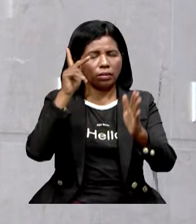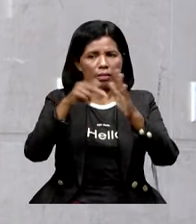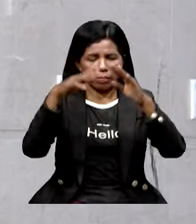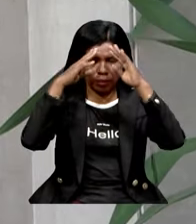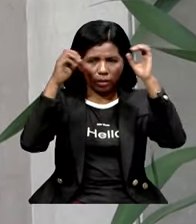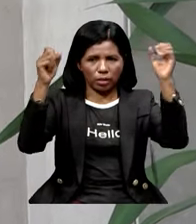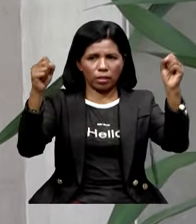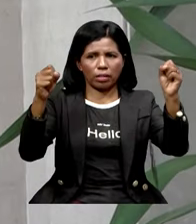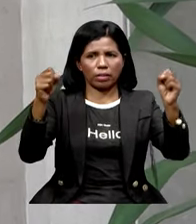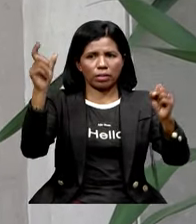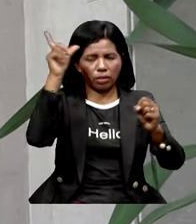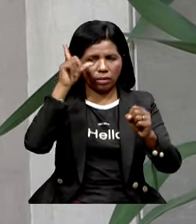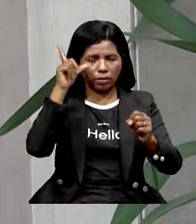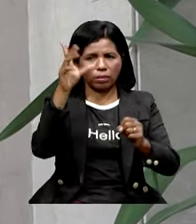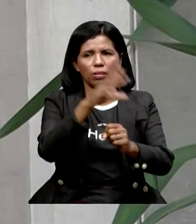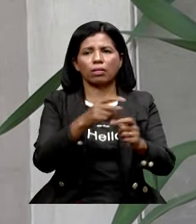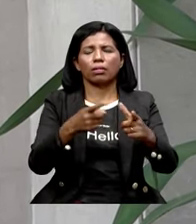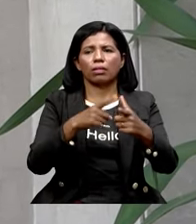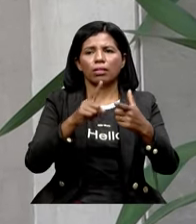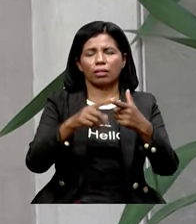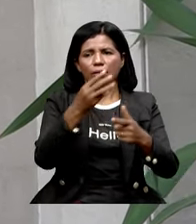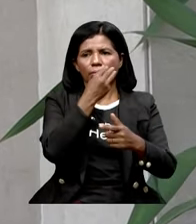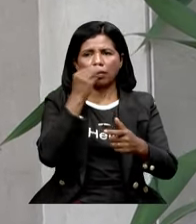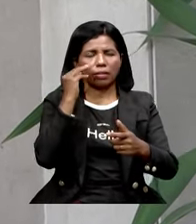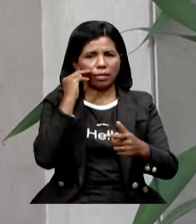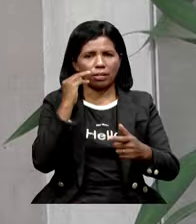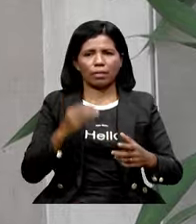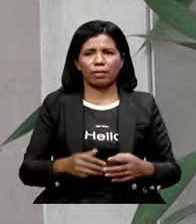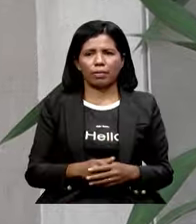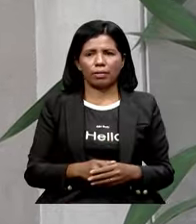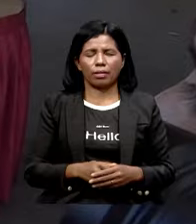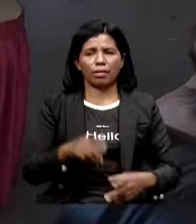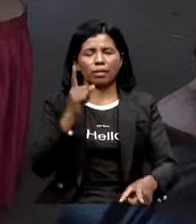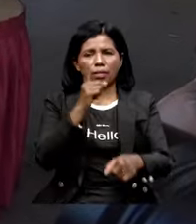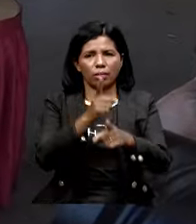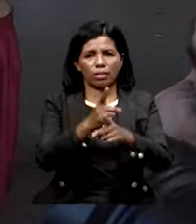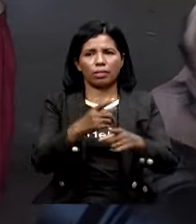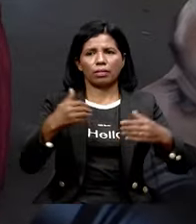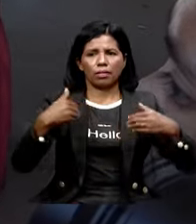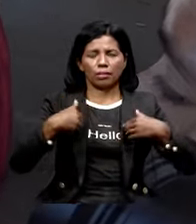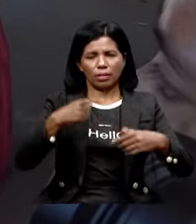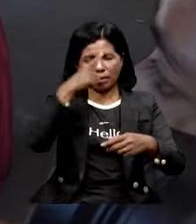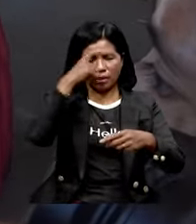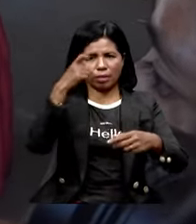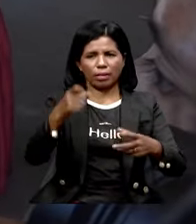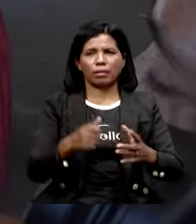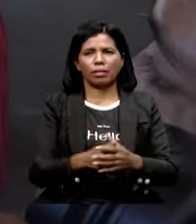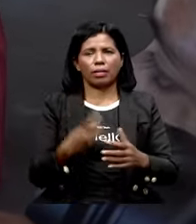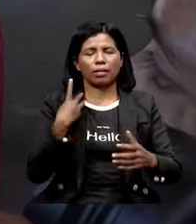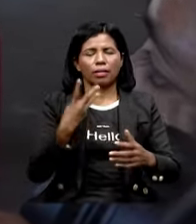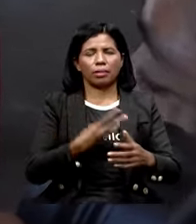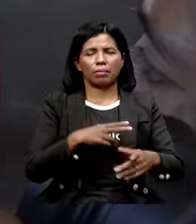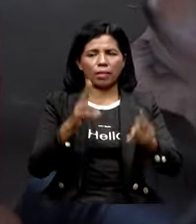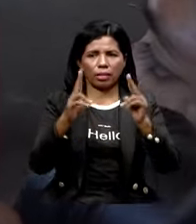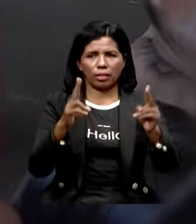ex-presidente da República, Francisco Guterres Luolo, no Maria Alcateri. Claro, sem falta, estamos boa, né? A minha acelera,